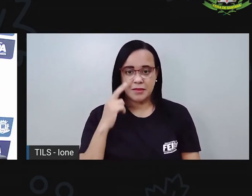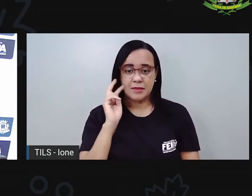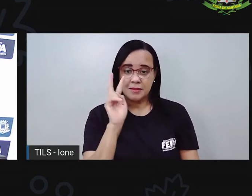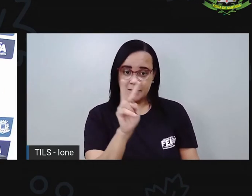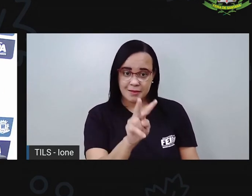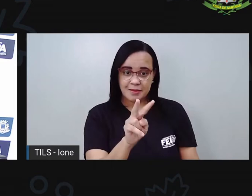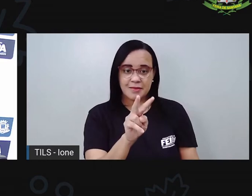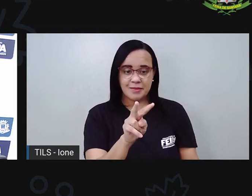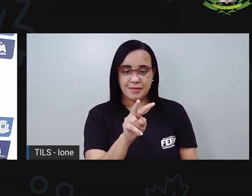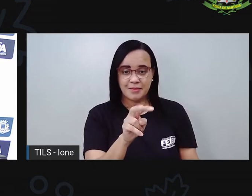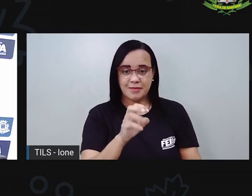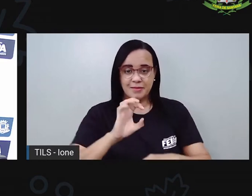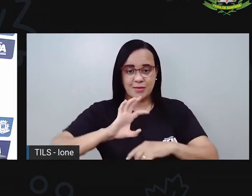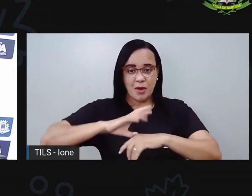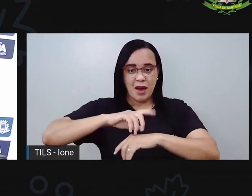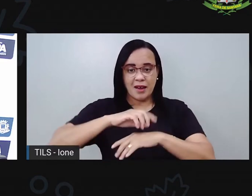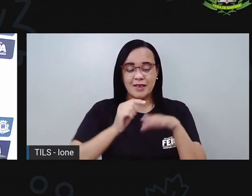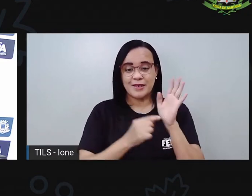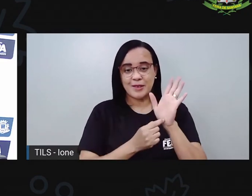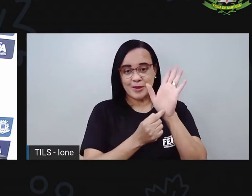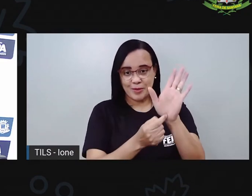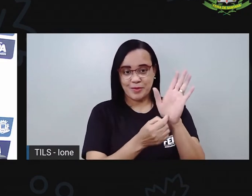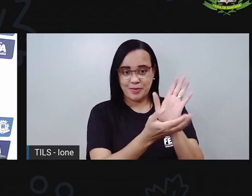a minha aranha